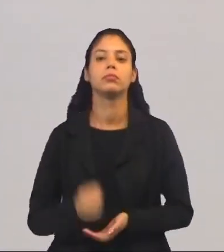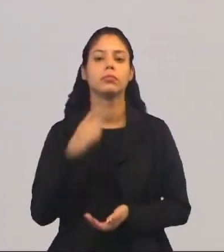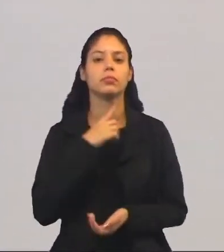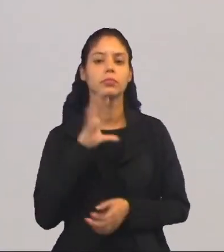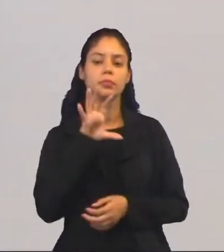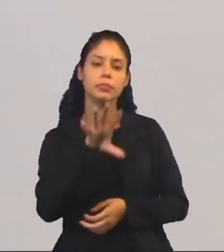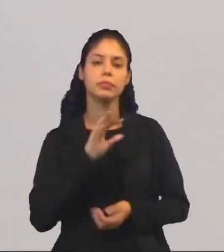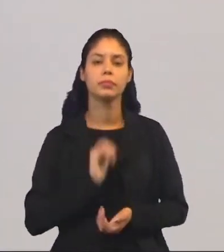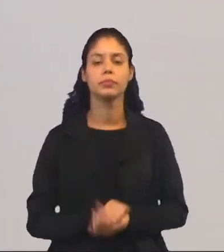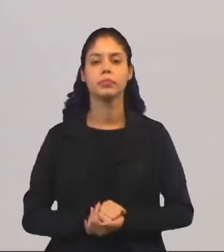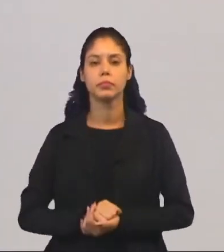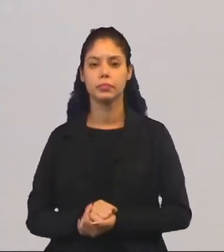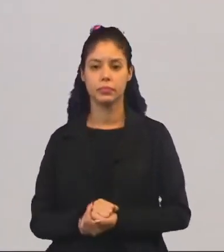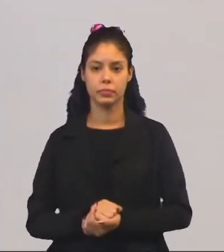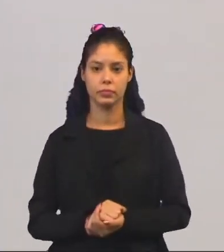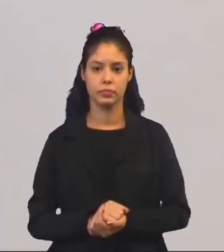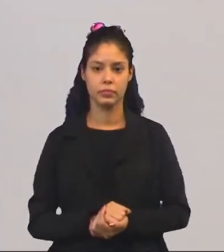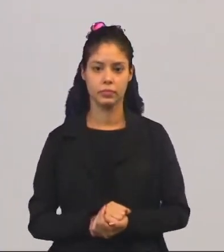temos aqui